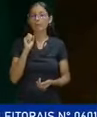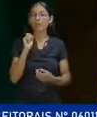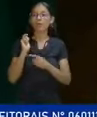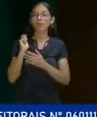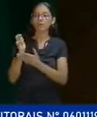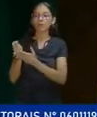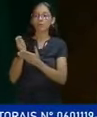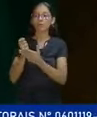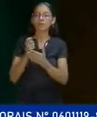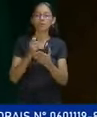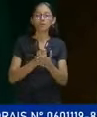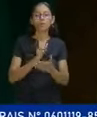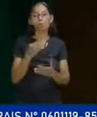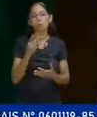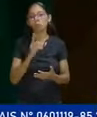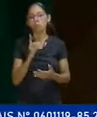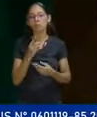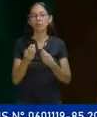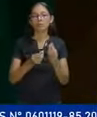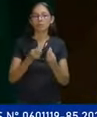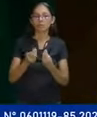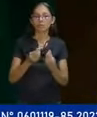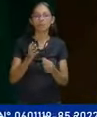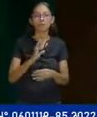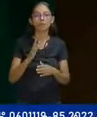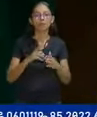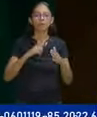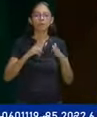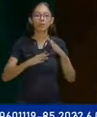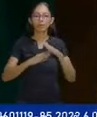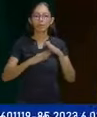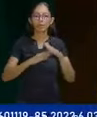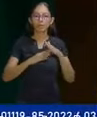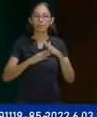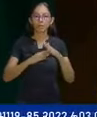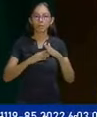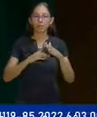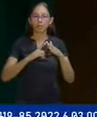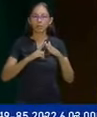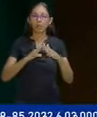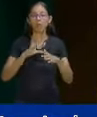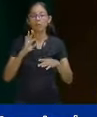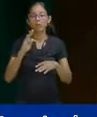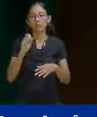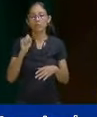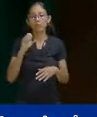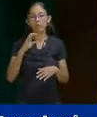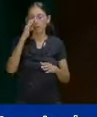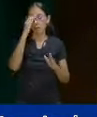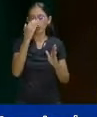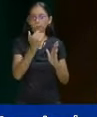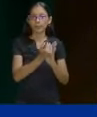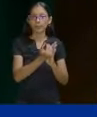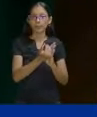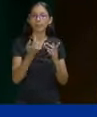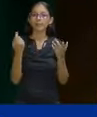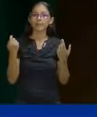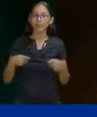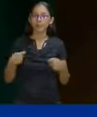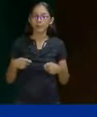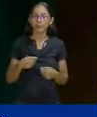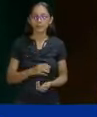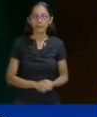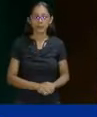portanto, entendia que essa era a premissa a partir da qual deveria se debruçar esta Corte Regional para poder dizer se